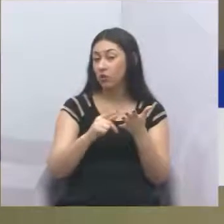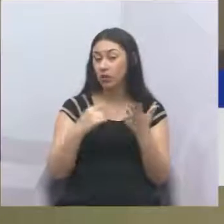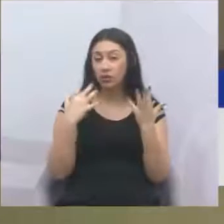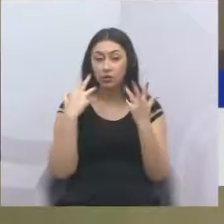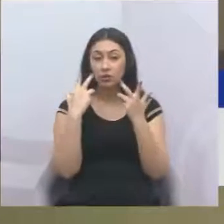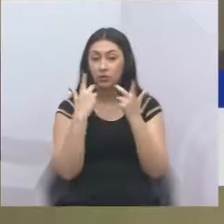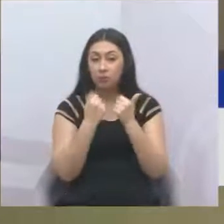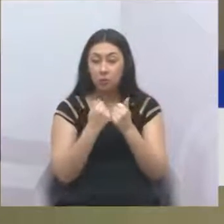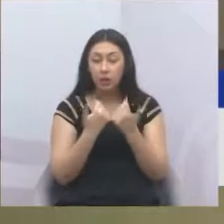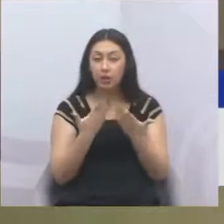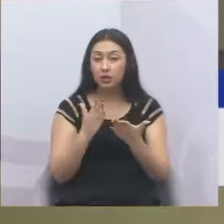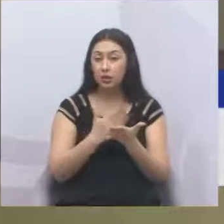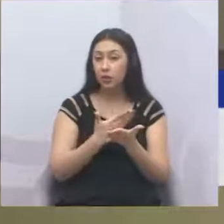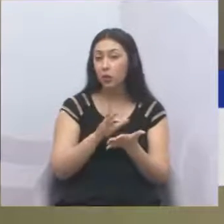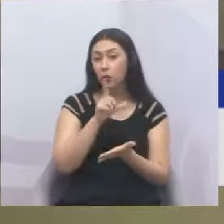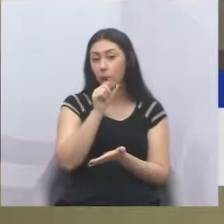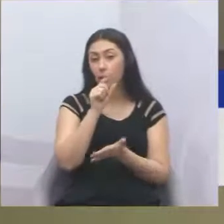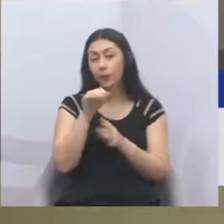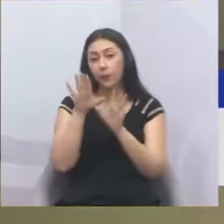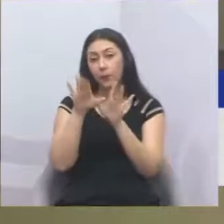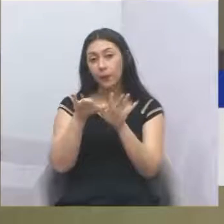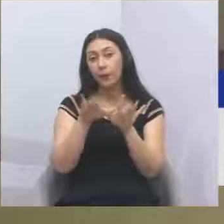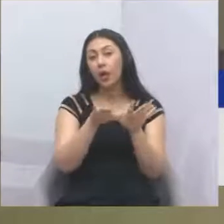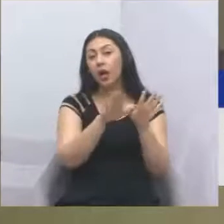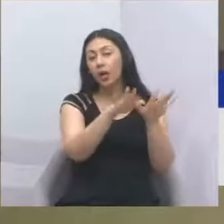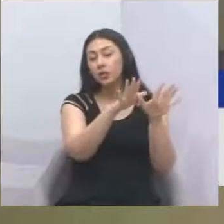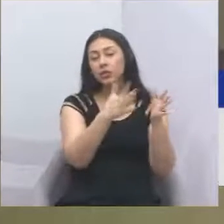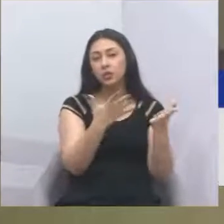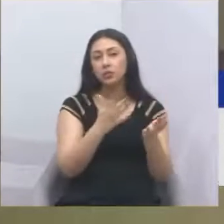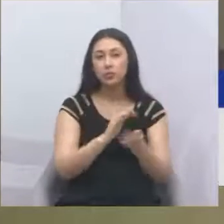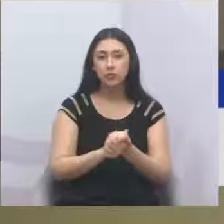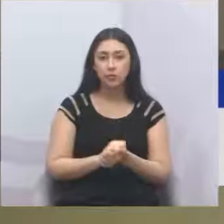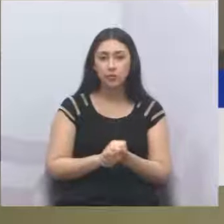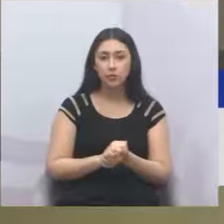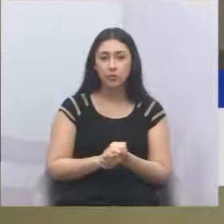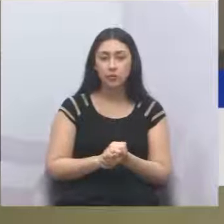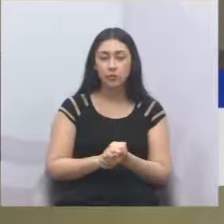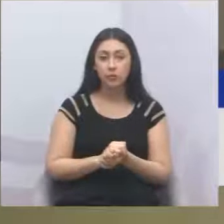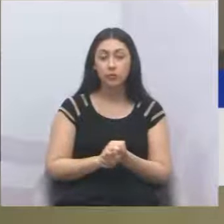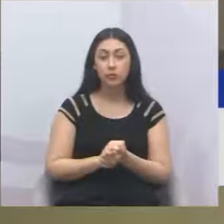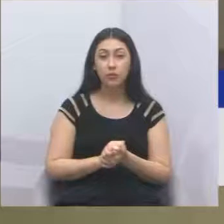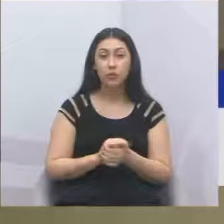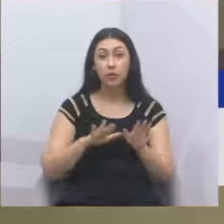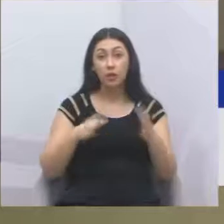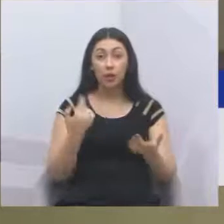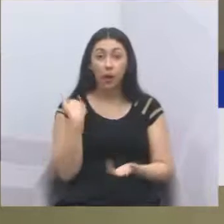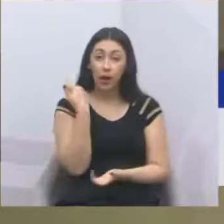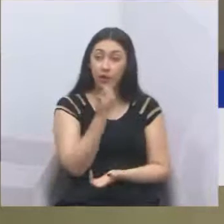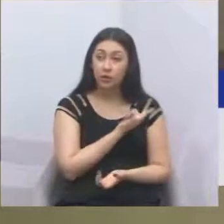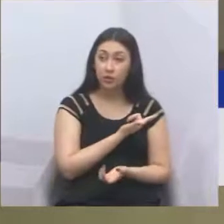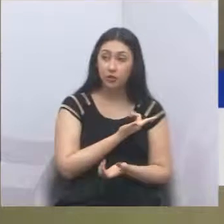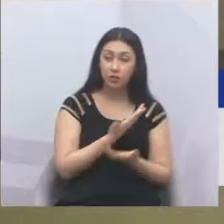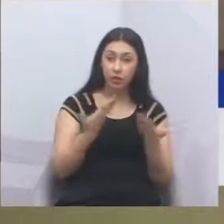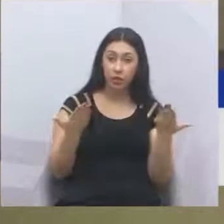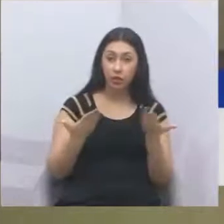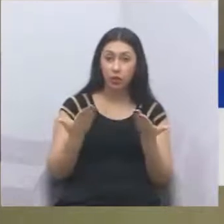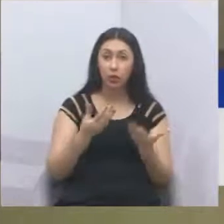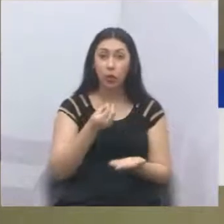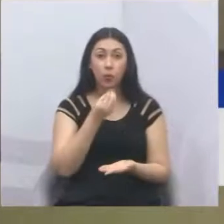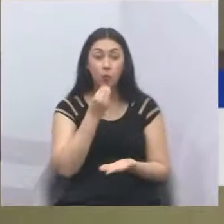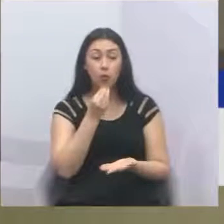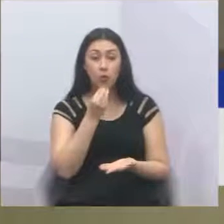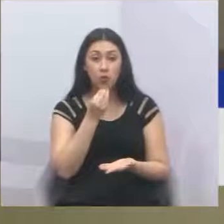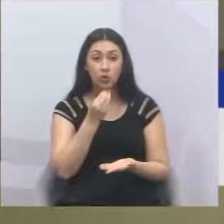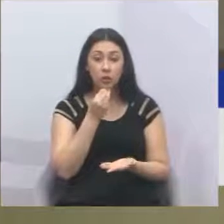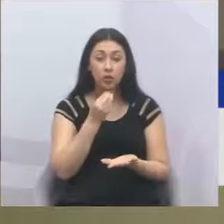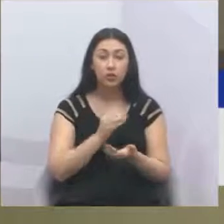também algumas aves que nelas vão buscar o néctar. Então nós estamos aí dando a